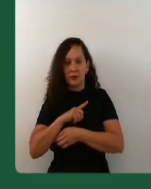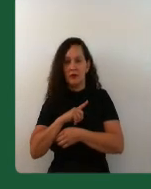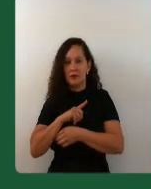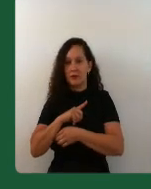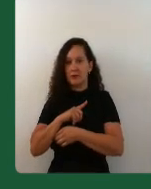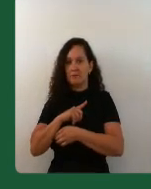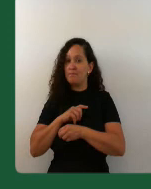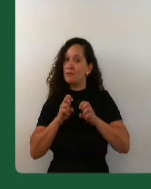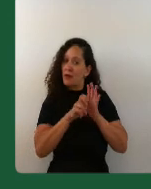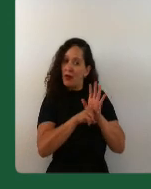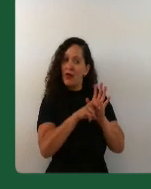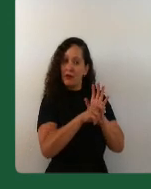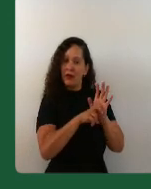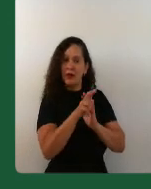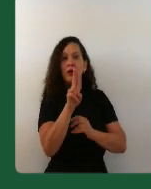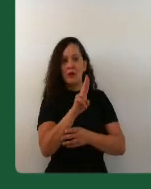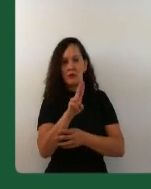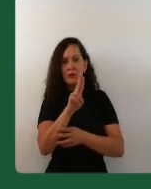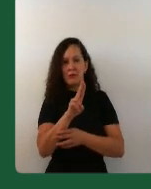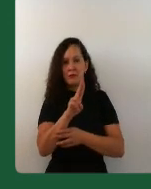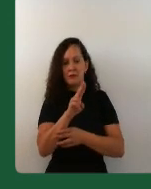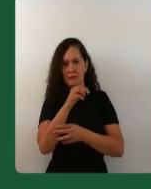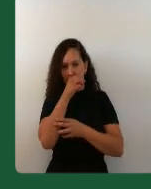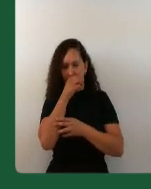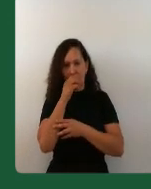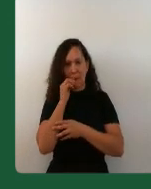e é cadeirante.